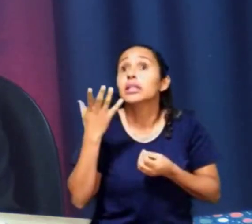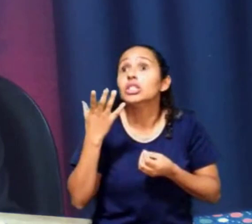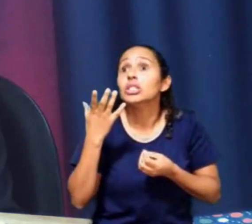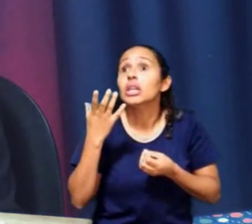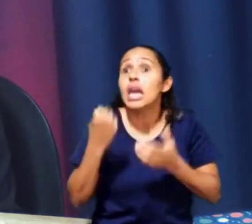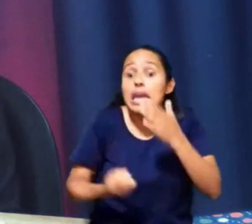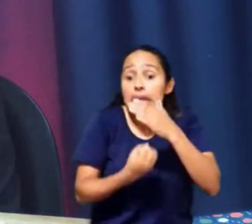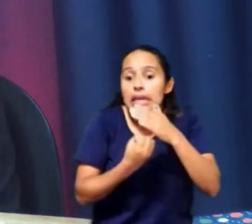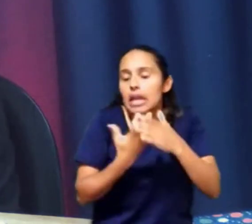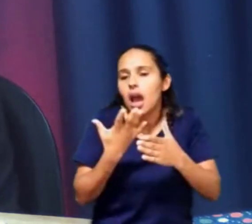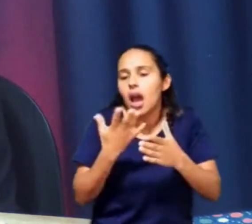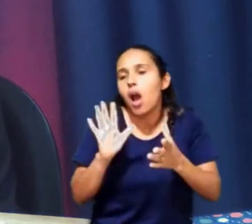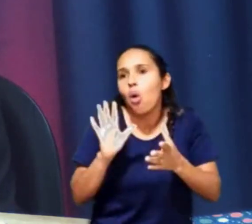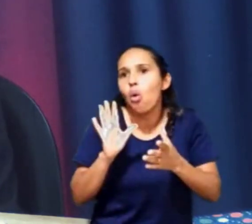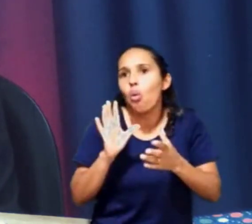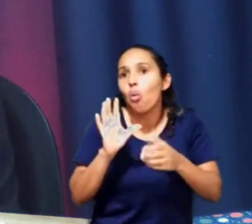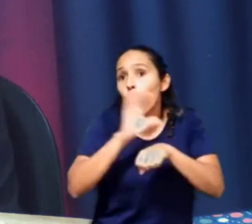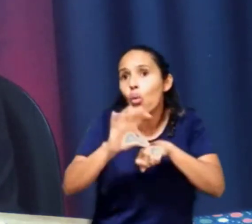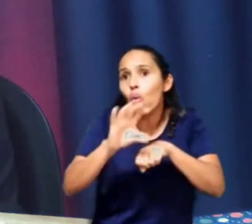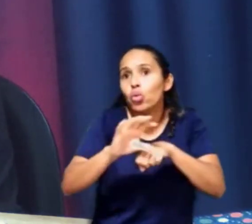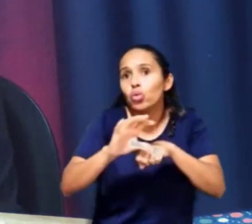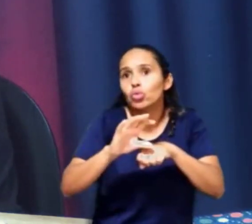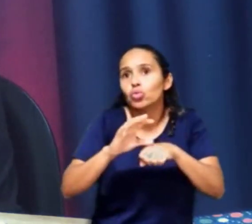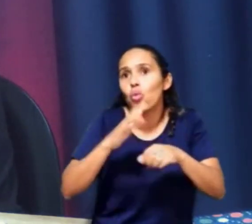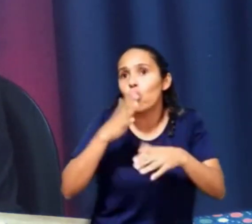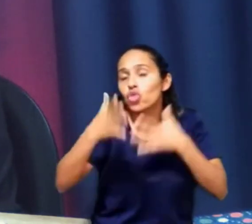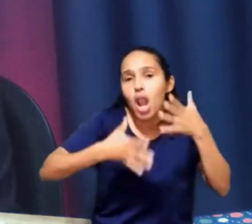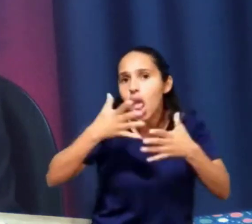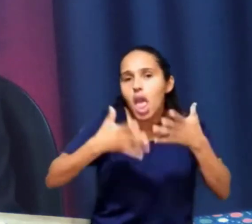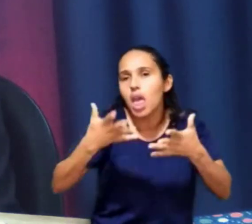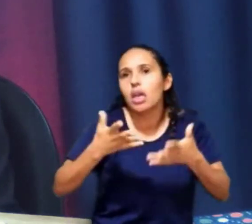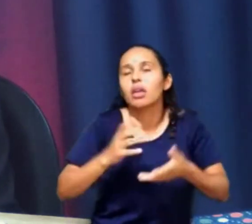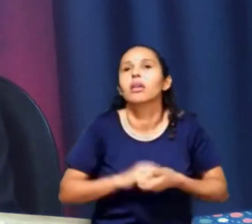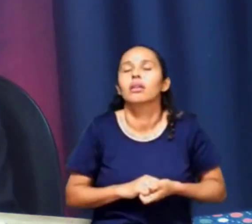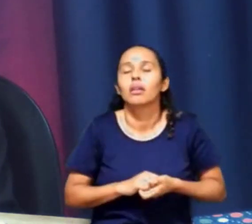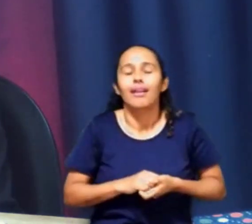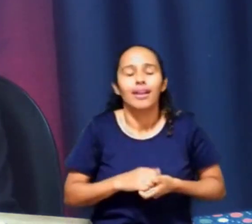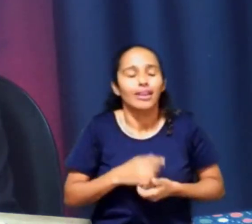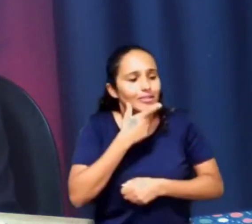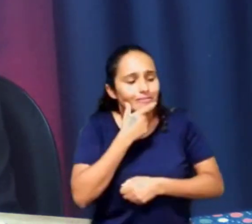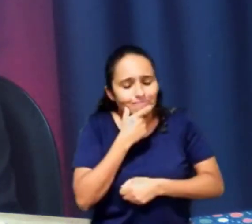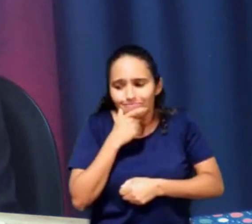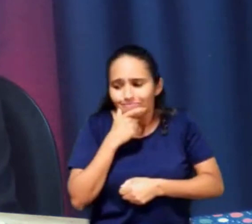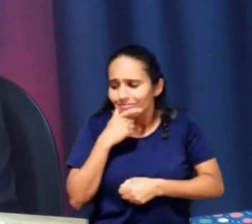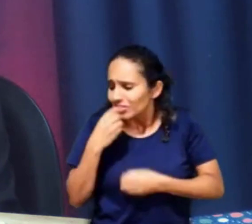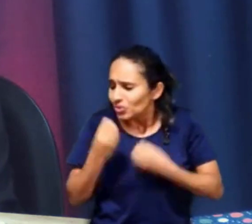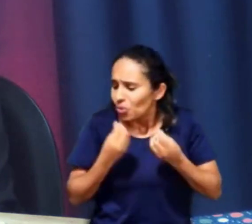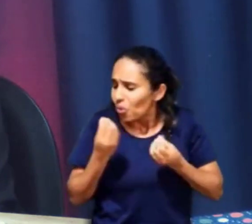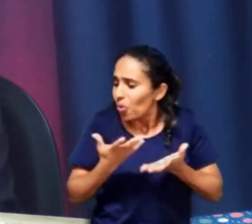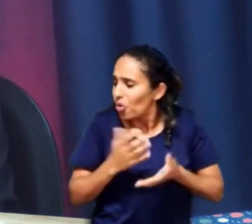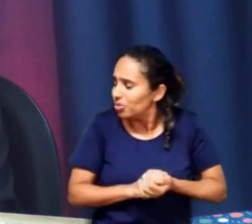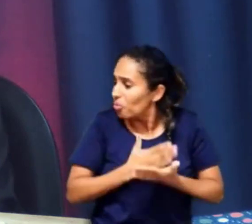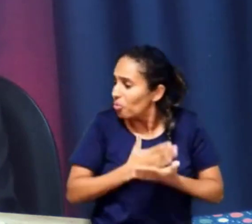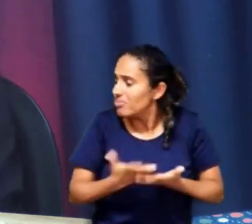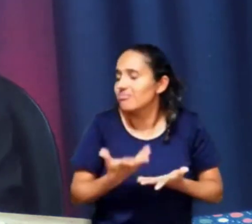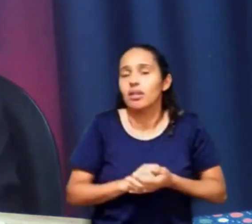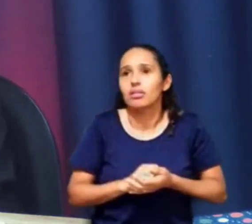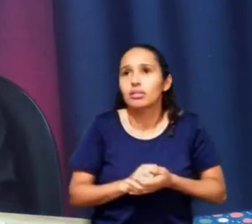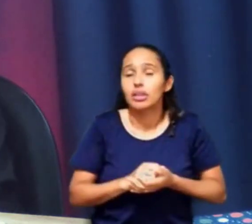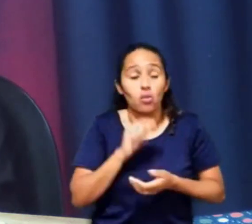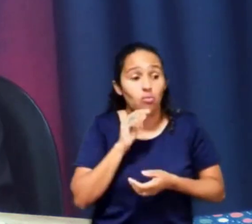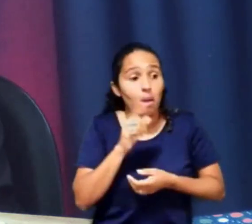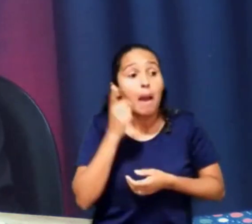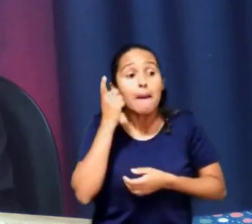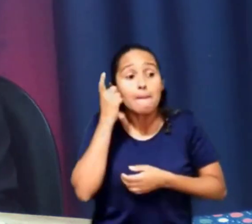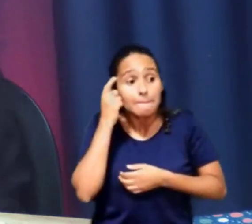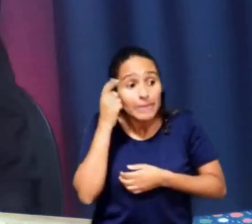uma sala de curso de Libras? Aí eu falei assim, mas e o que eu vou fazer? Ela falou assim, não, você pensa em... Na